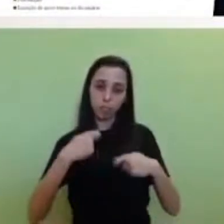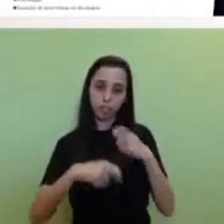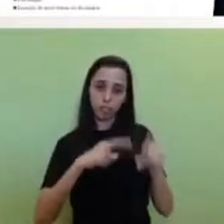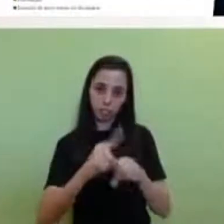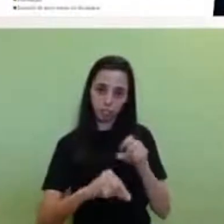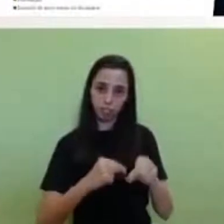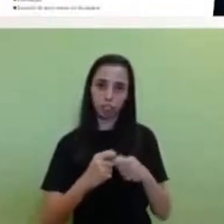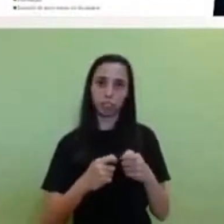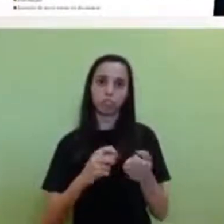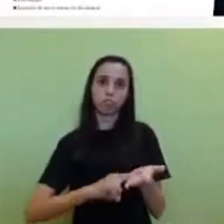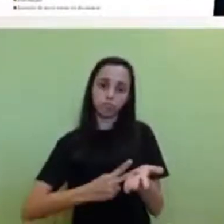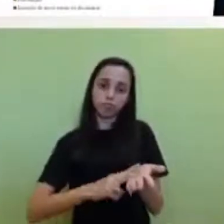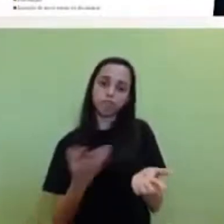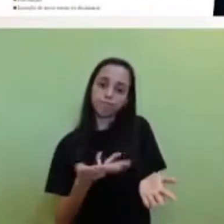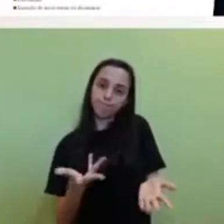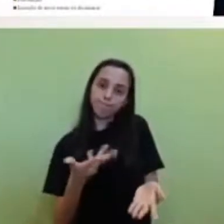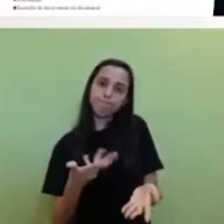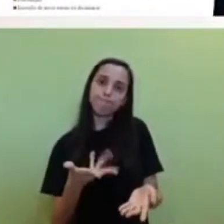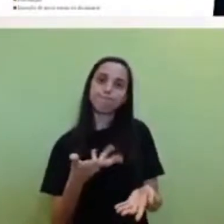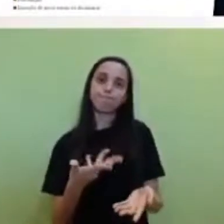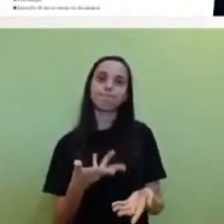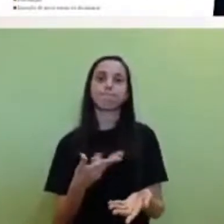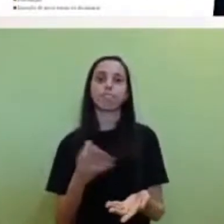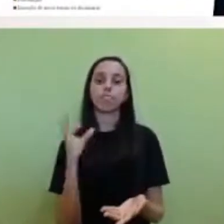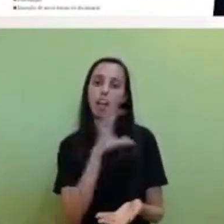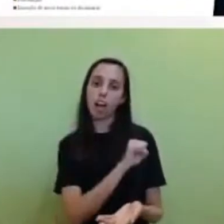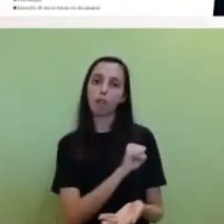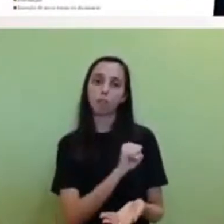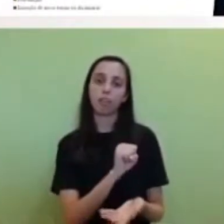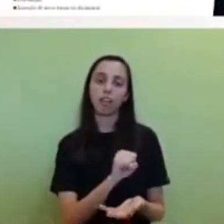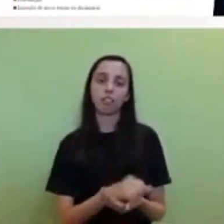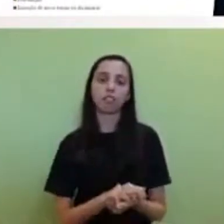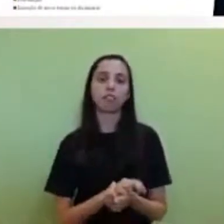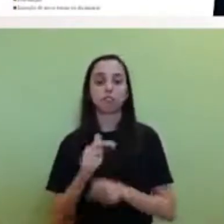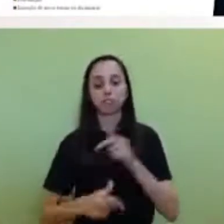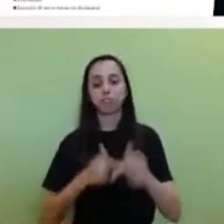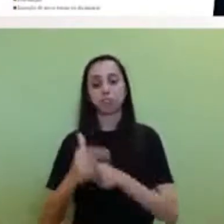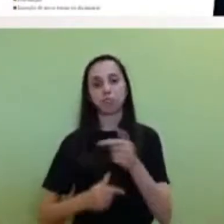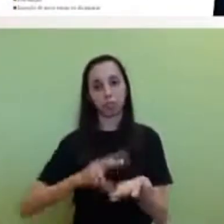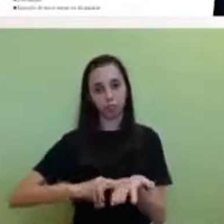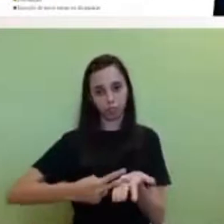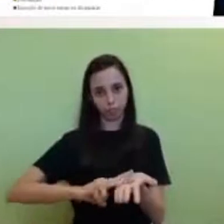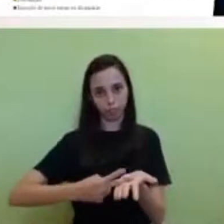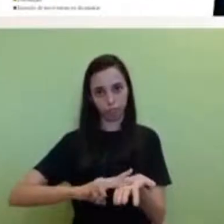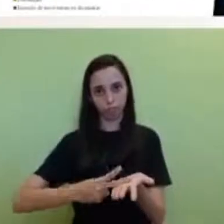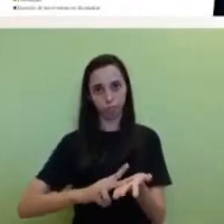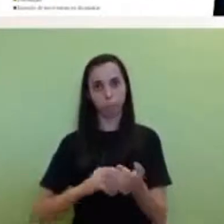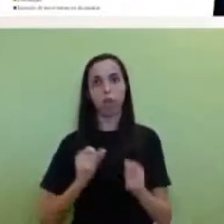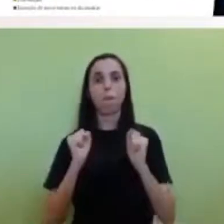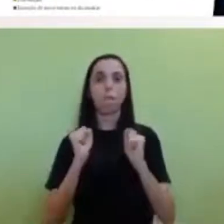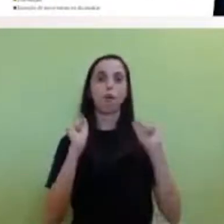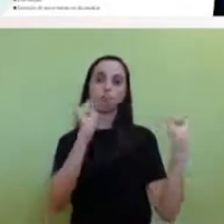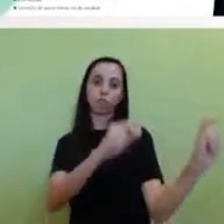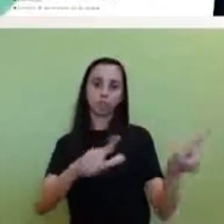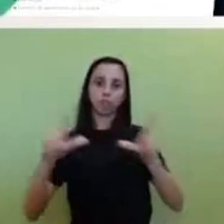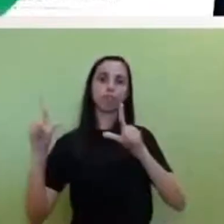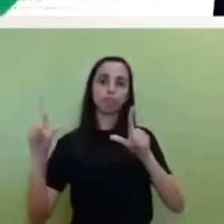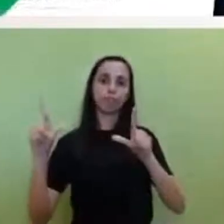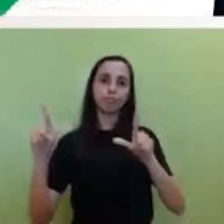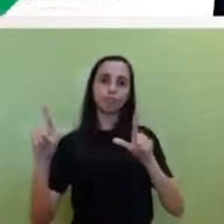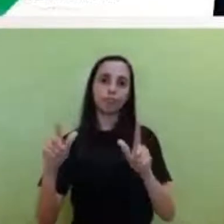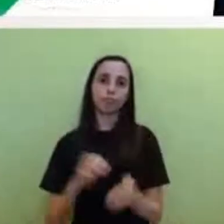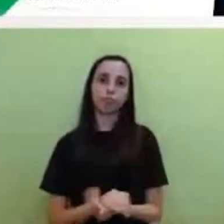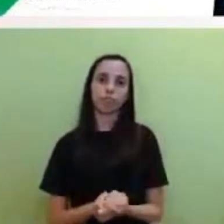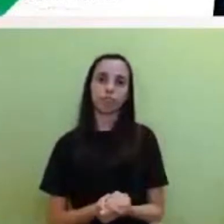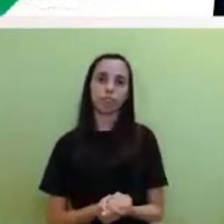aí a sua tradução vai acelerar, né? Vai ser bem mais rápida o seu trabalho de tradução. Pode passar para o próximo slide,